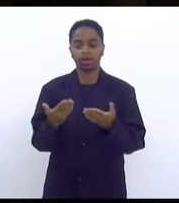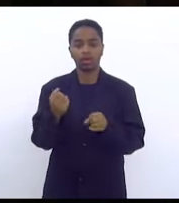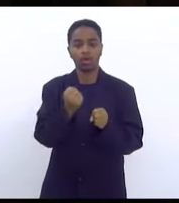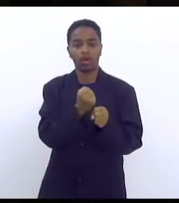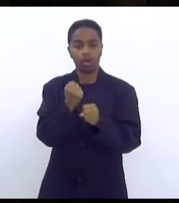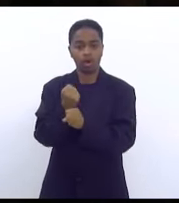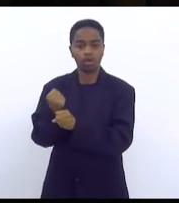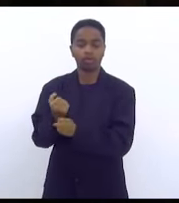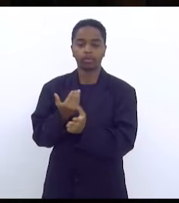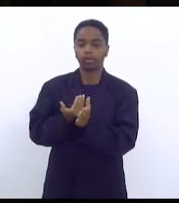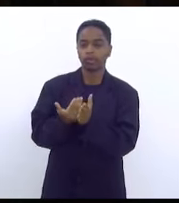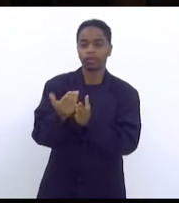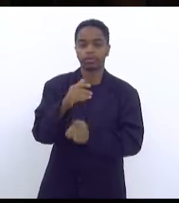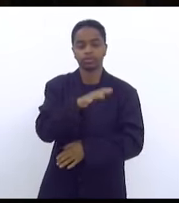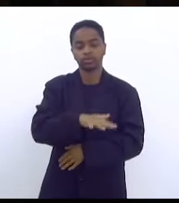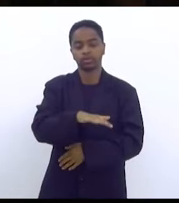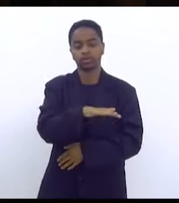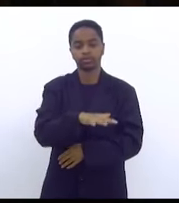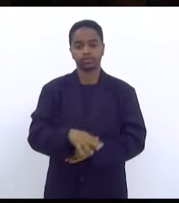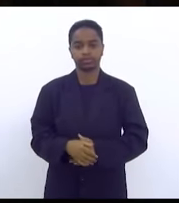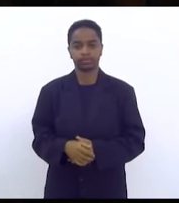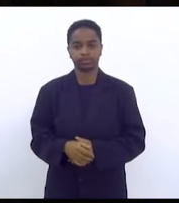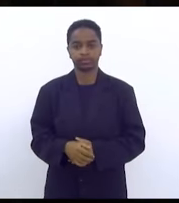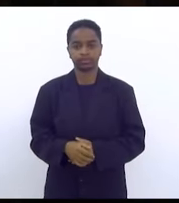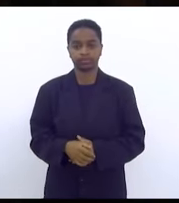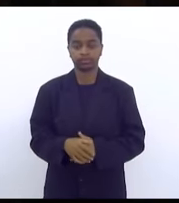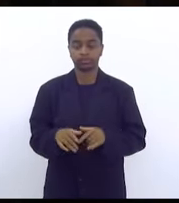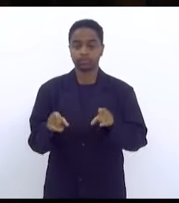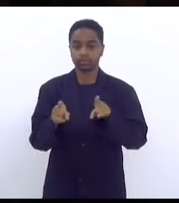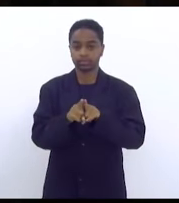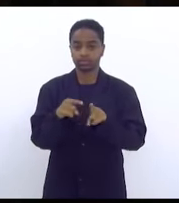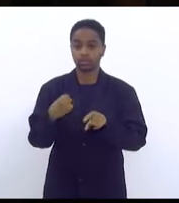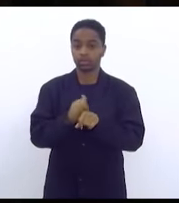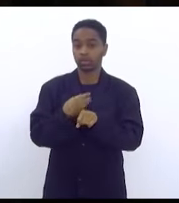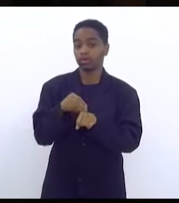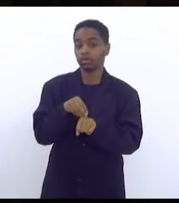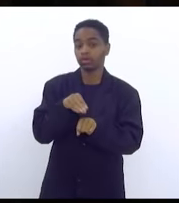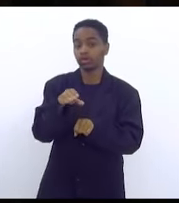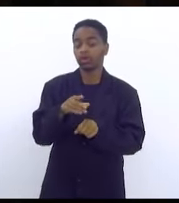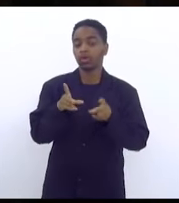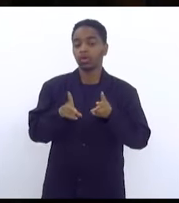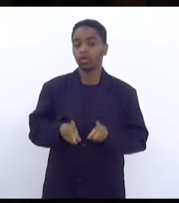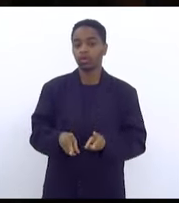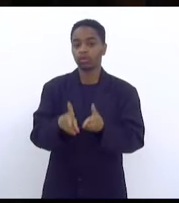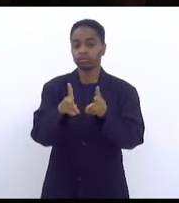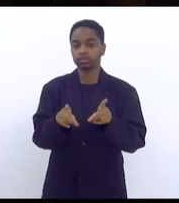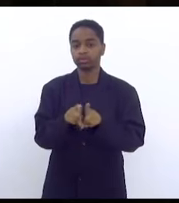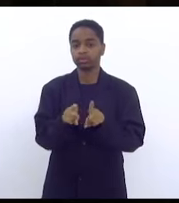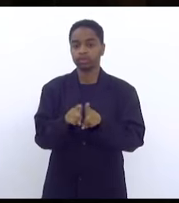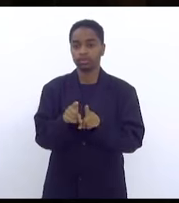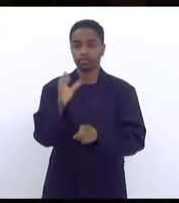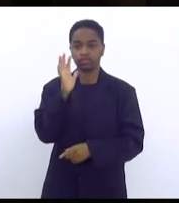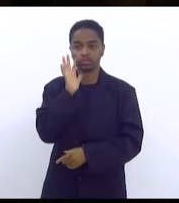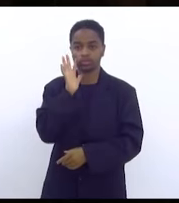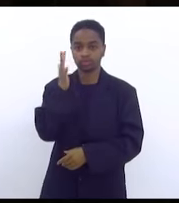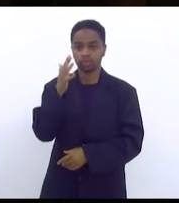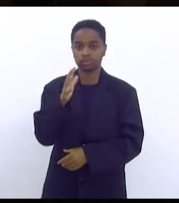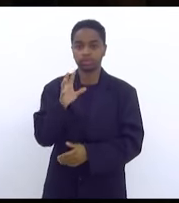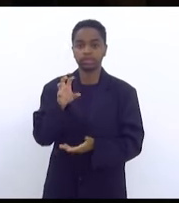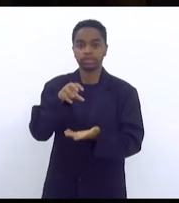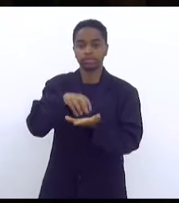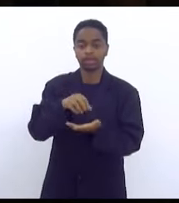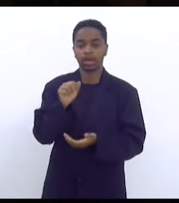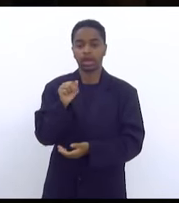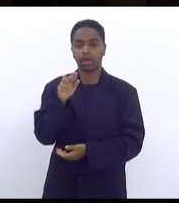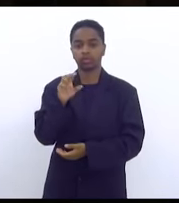esperada chegou naquela região. E a nossa indicação é para dar continuidade também a solução ali no centro de